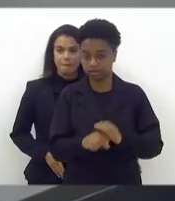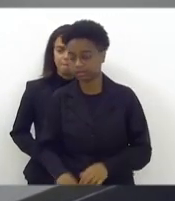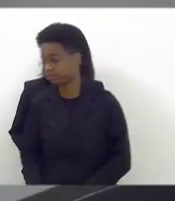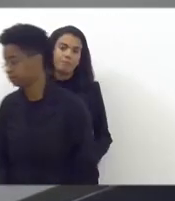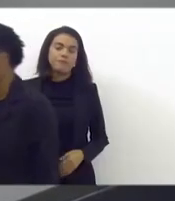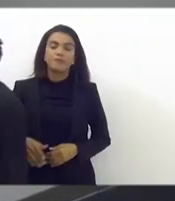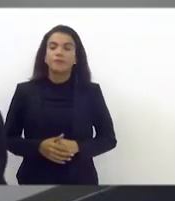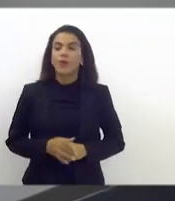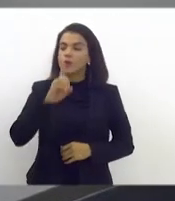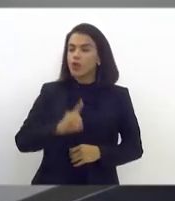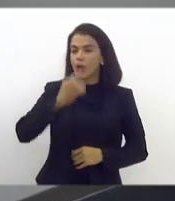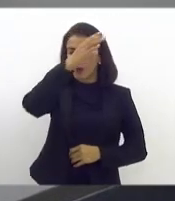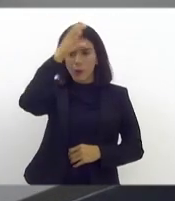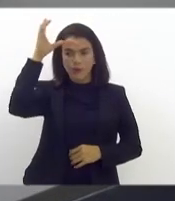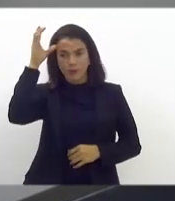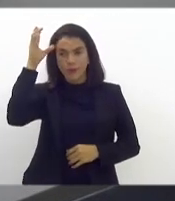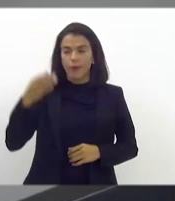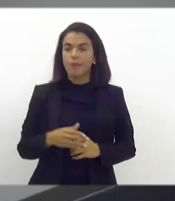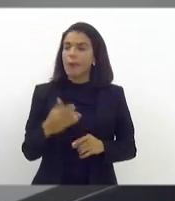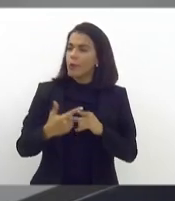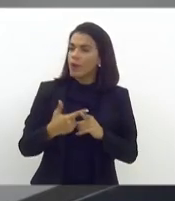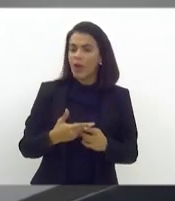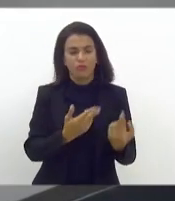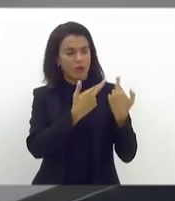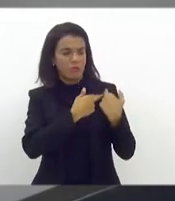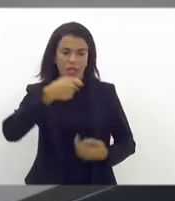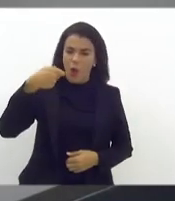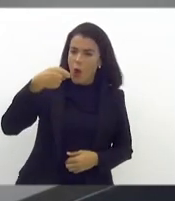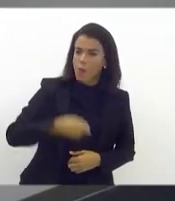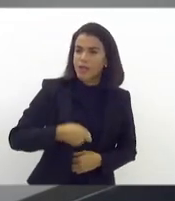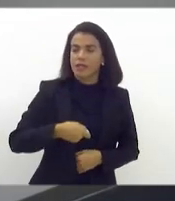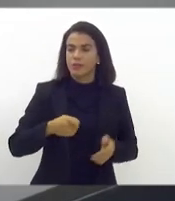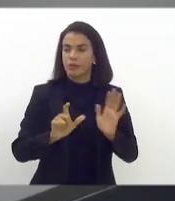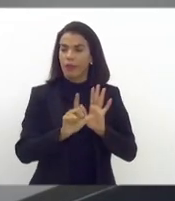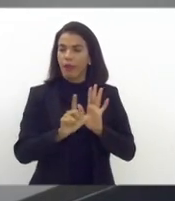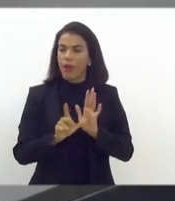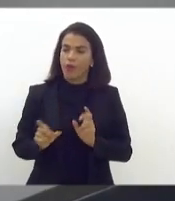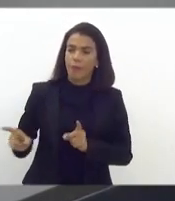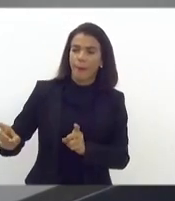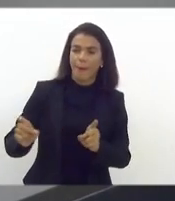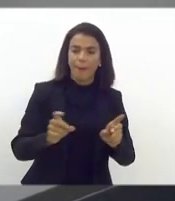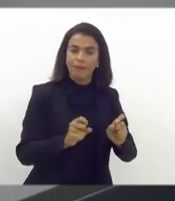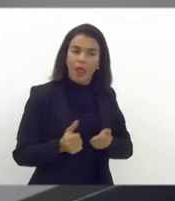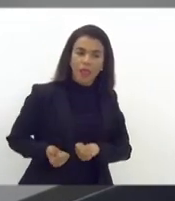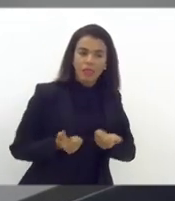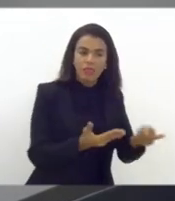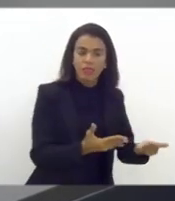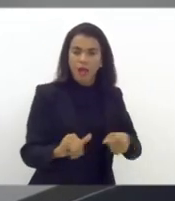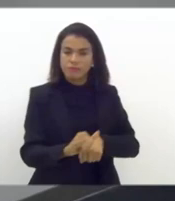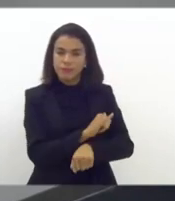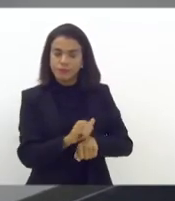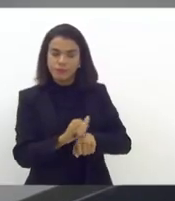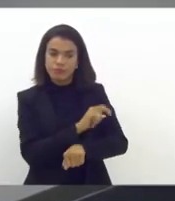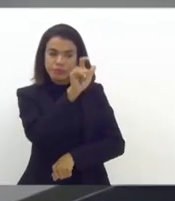consumidor, porque é uma obrigação do estabelecimento dar meios